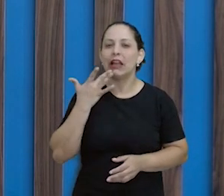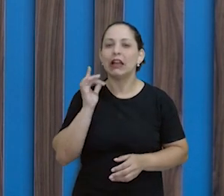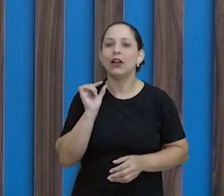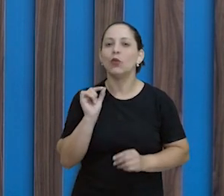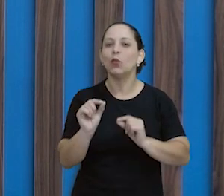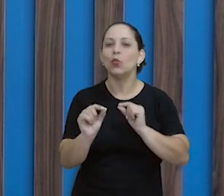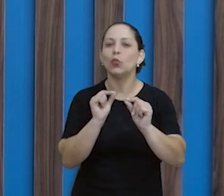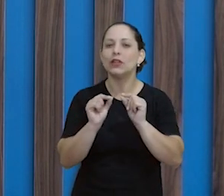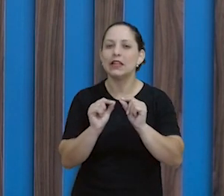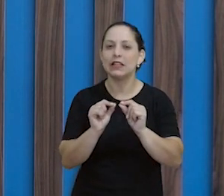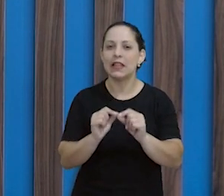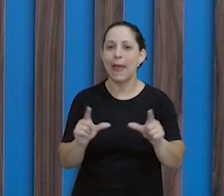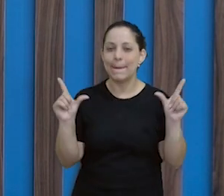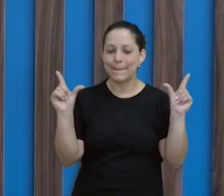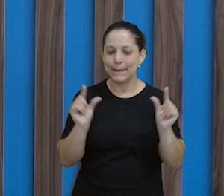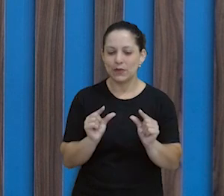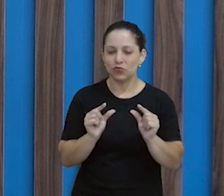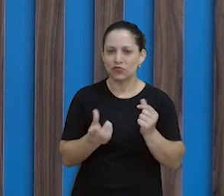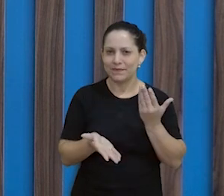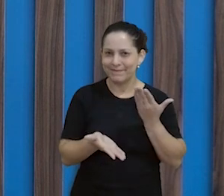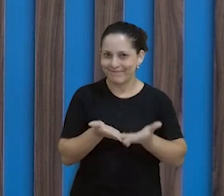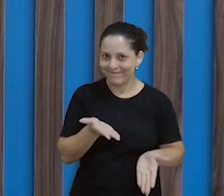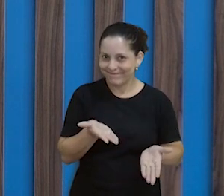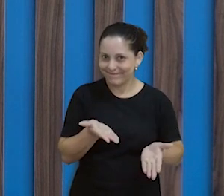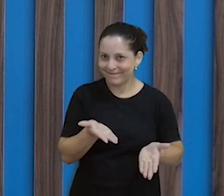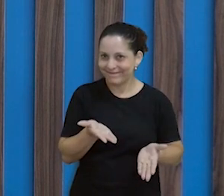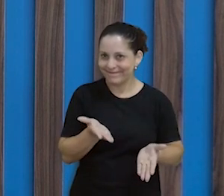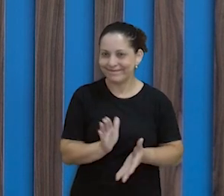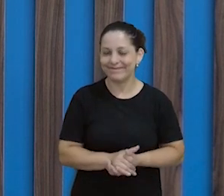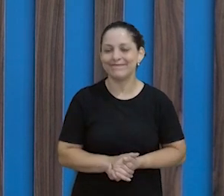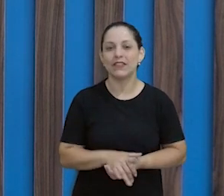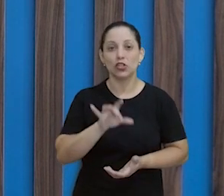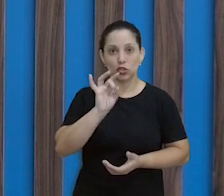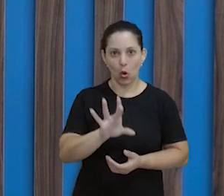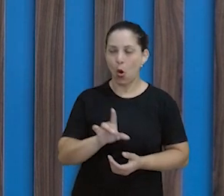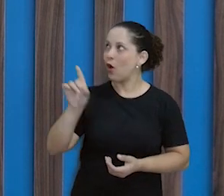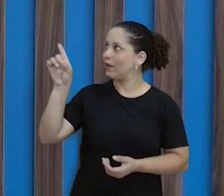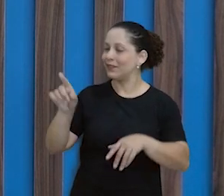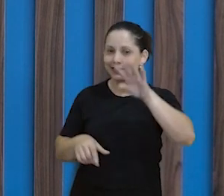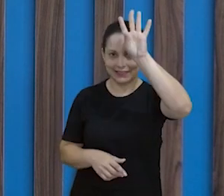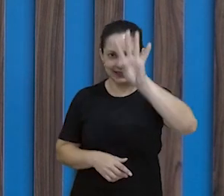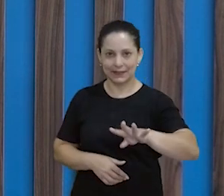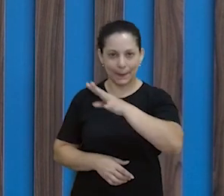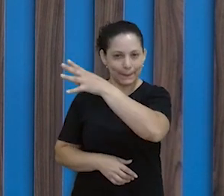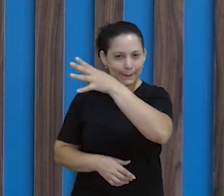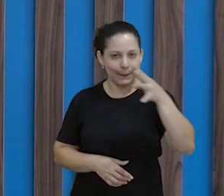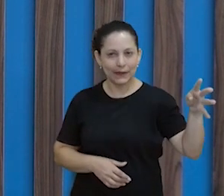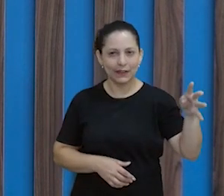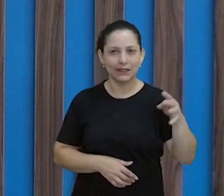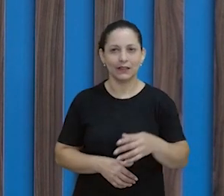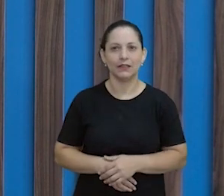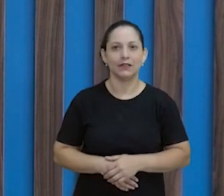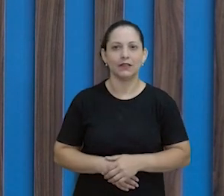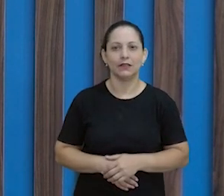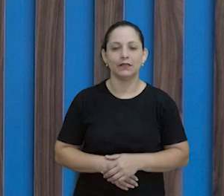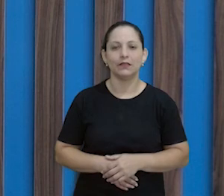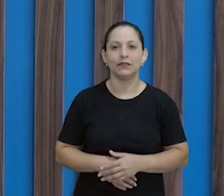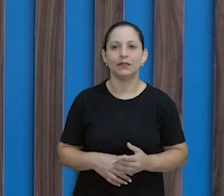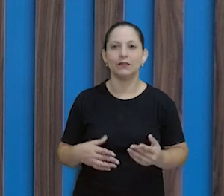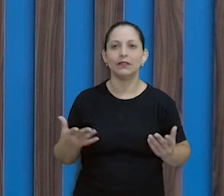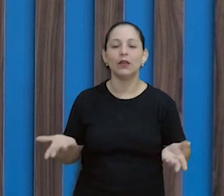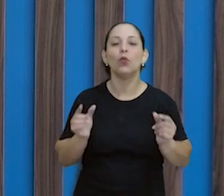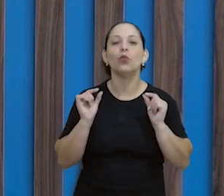menos está perdendo. Mas é só na tabela periódica, viu, gente? Só na tabela, né? Quem tem A menos. questão também, a gente diz, a água do rio corre